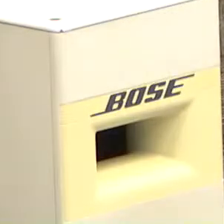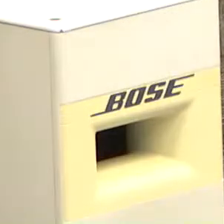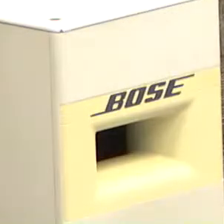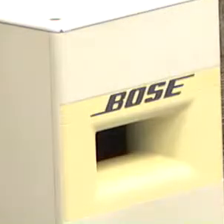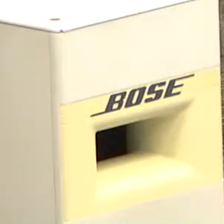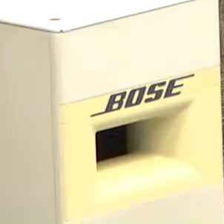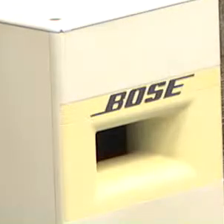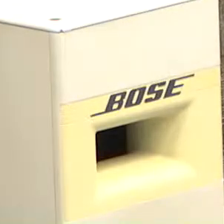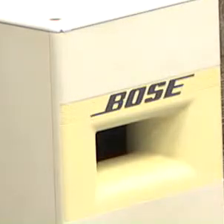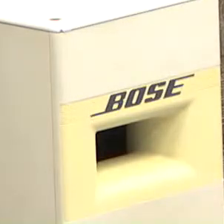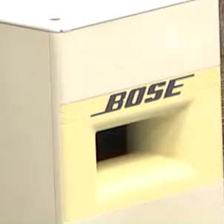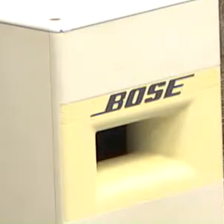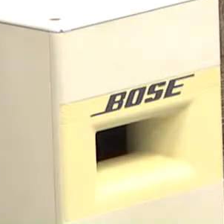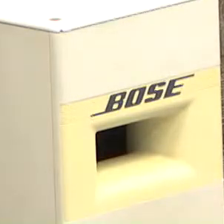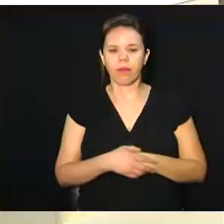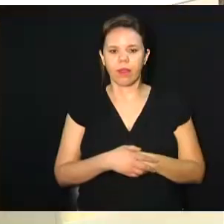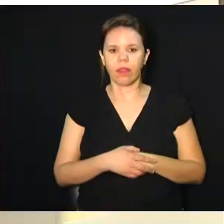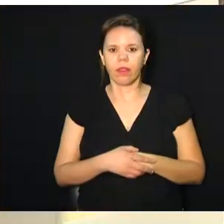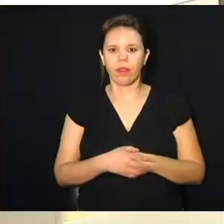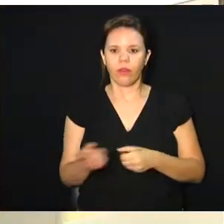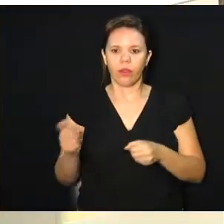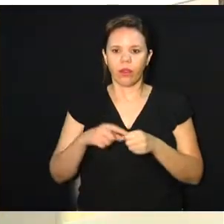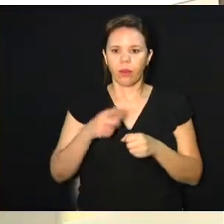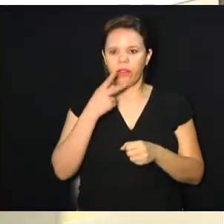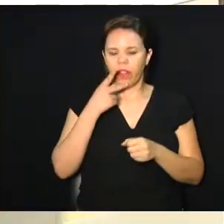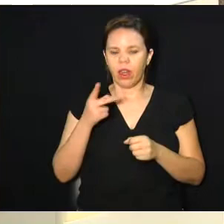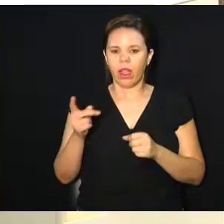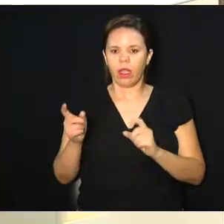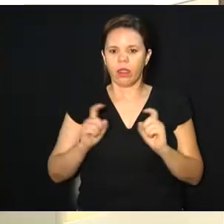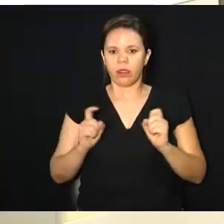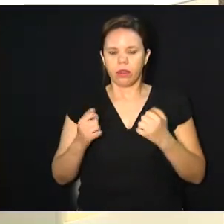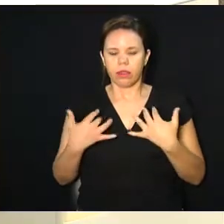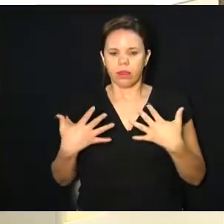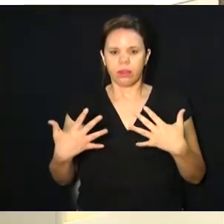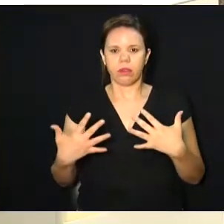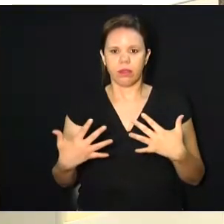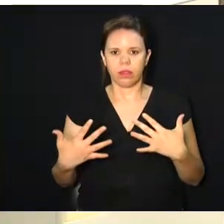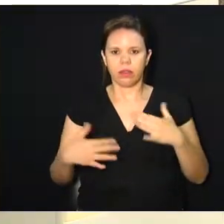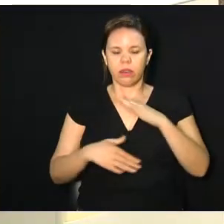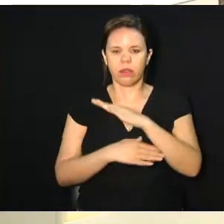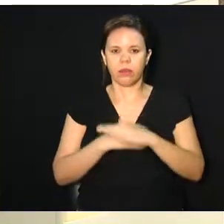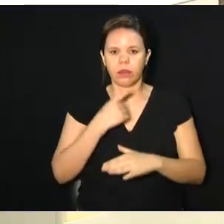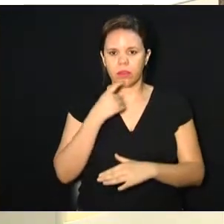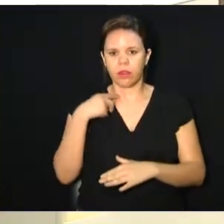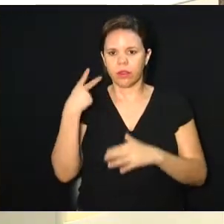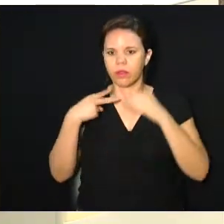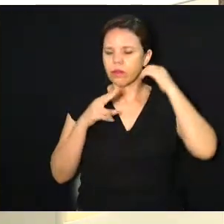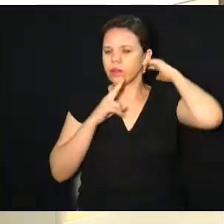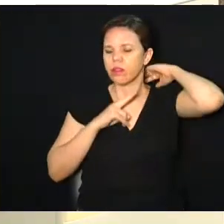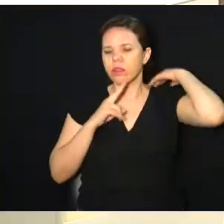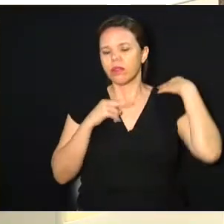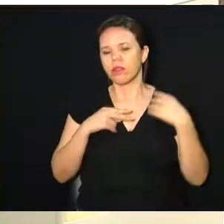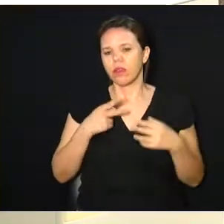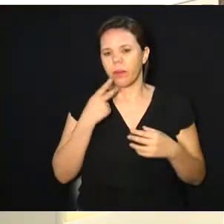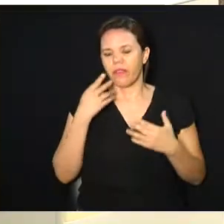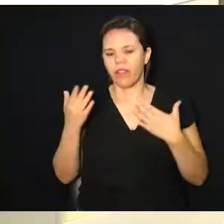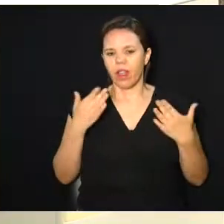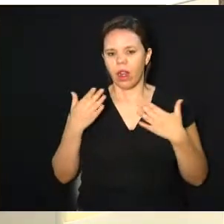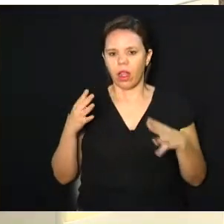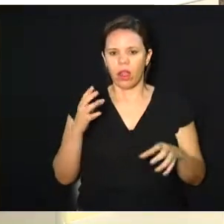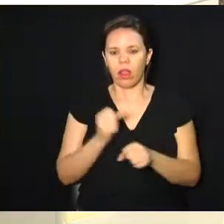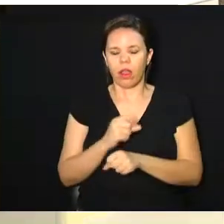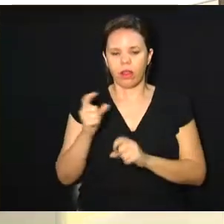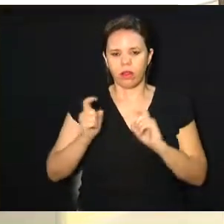Pois é, voltamos a falar ao vivo aqui no plenário da Câmara Municipal de Campinas, ao lado do vereador Nelson Osseri, para fazer um balanço a respeito